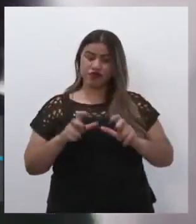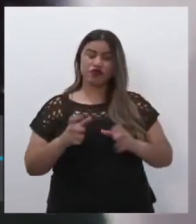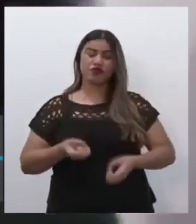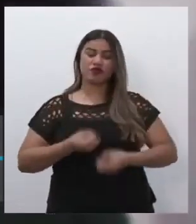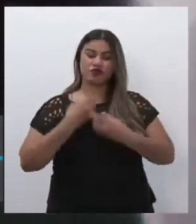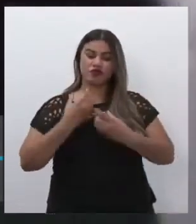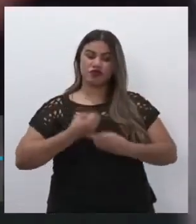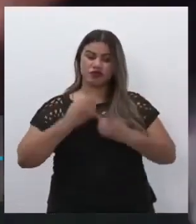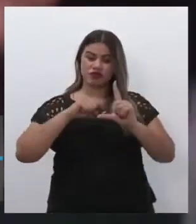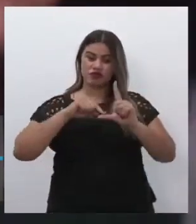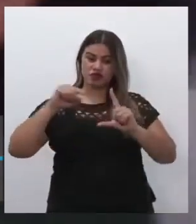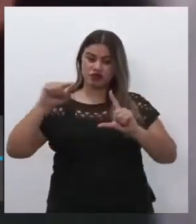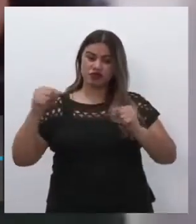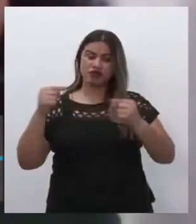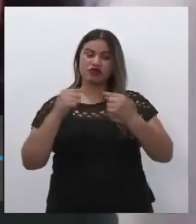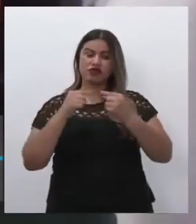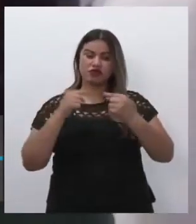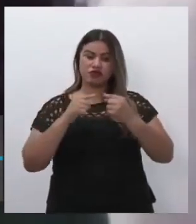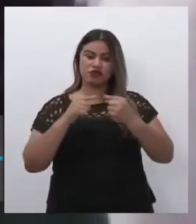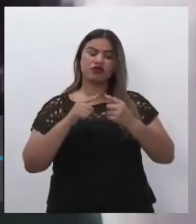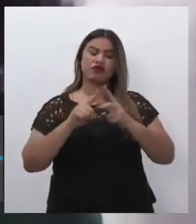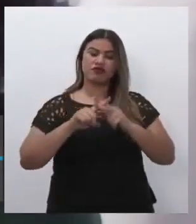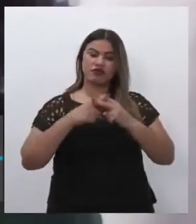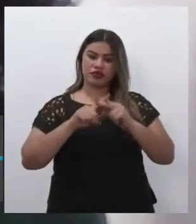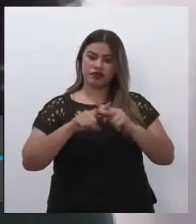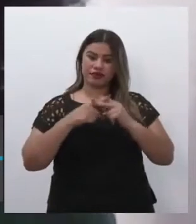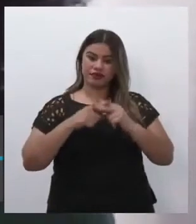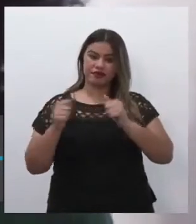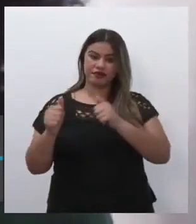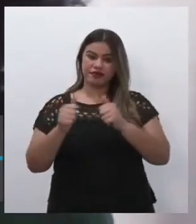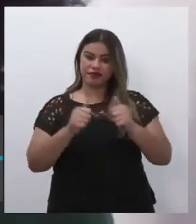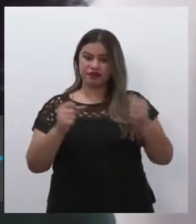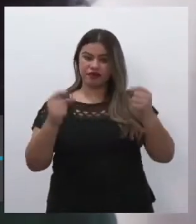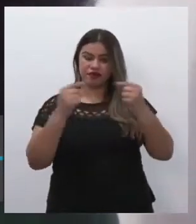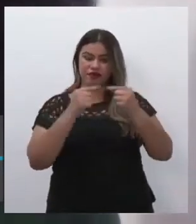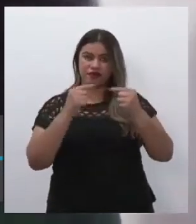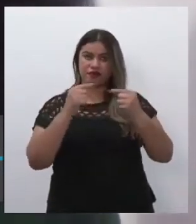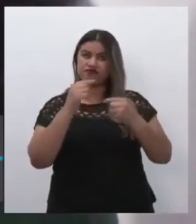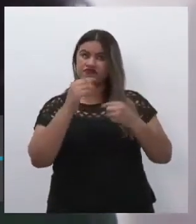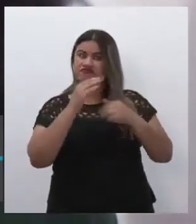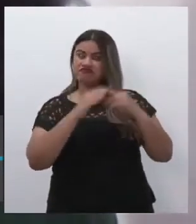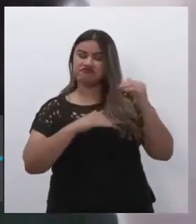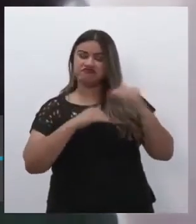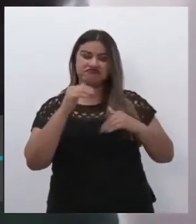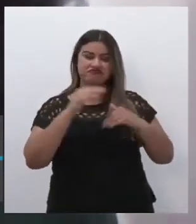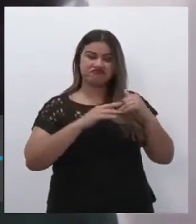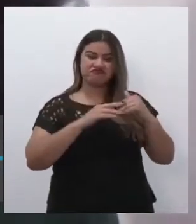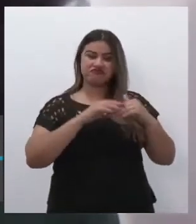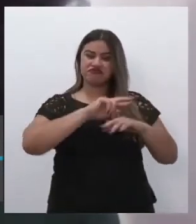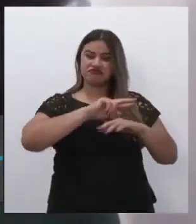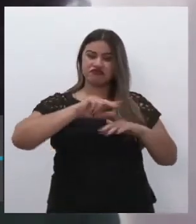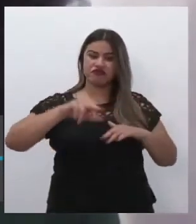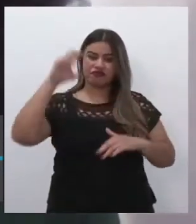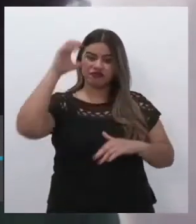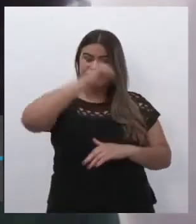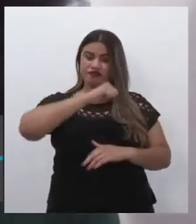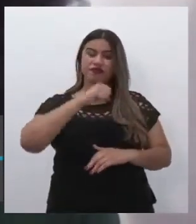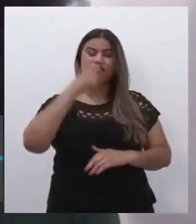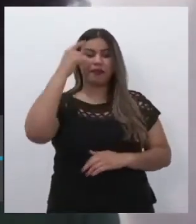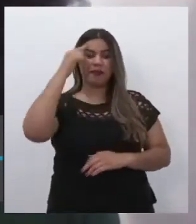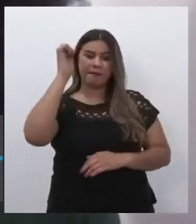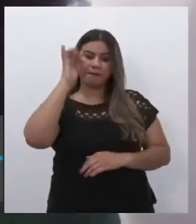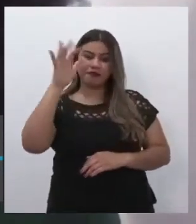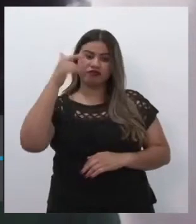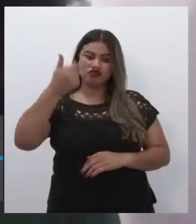trouxe um instrumento versátil no trabalho com determinados objetos de conhecimento. E aí, pensando nisso de novo,